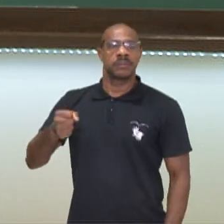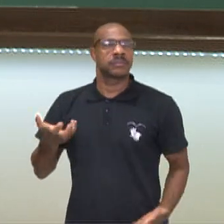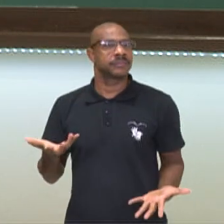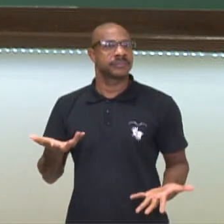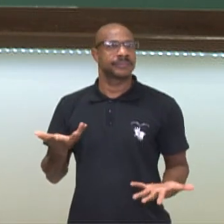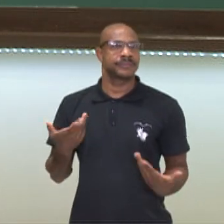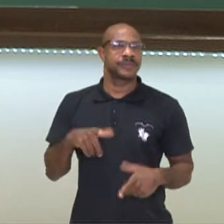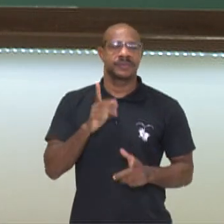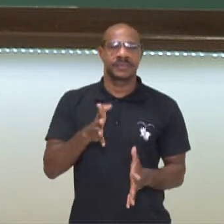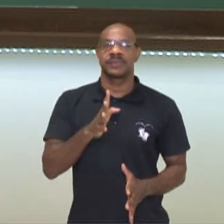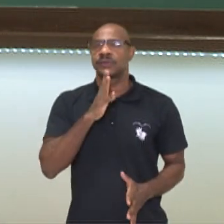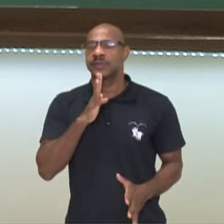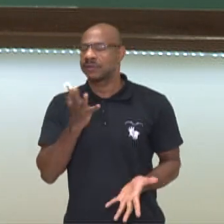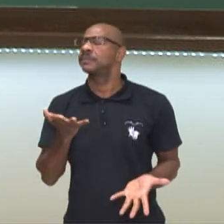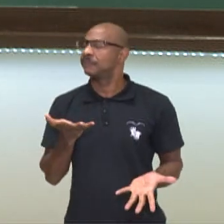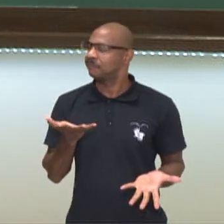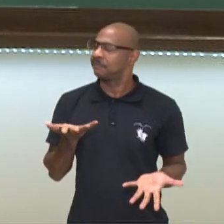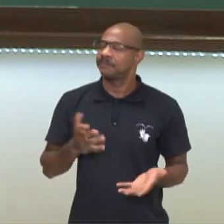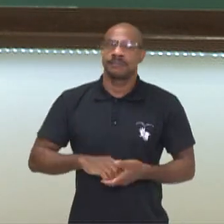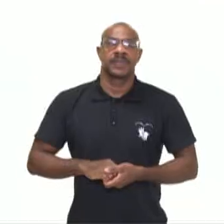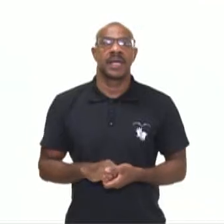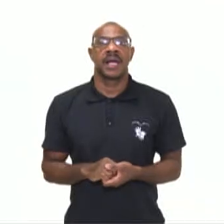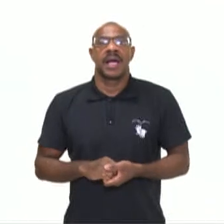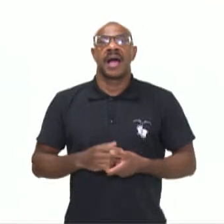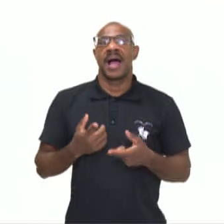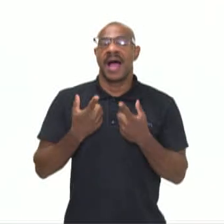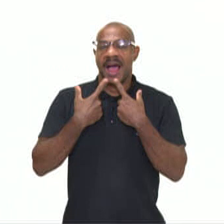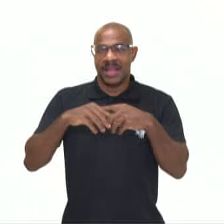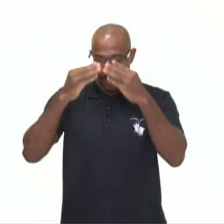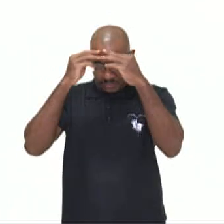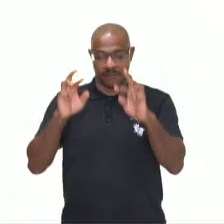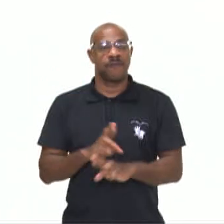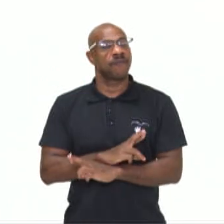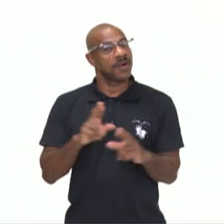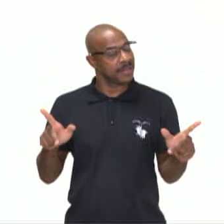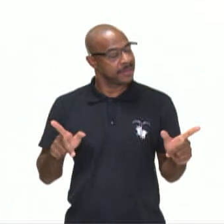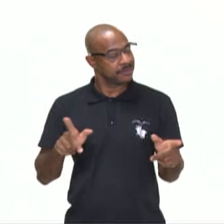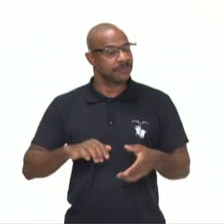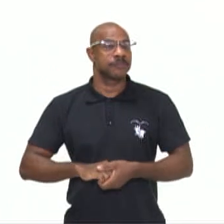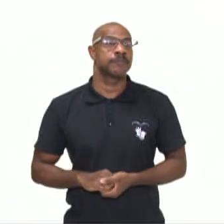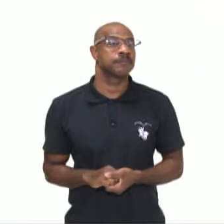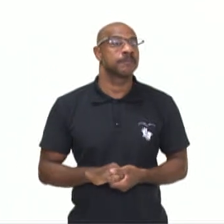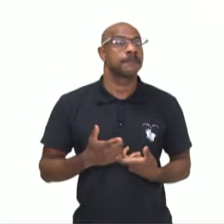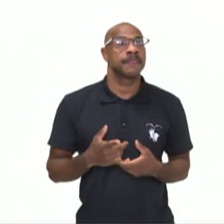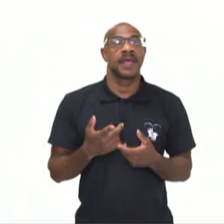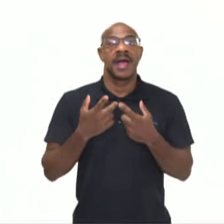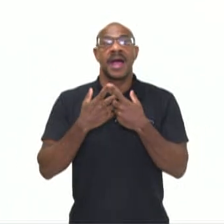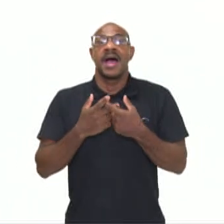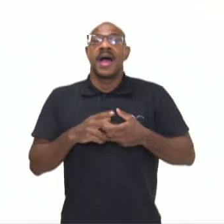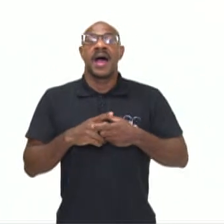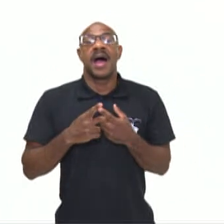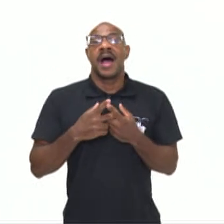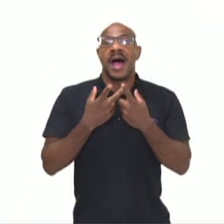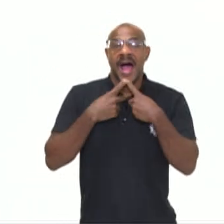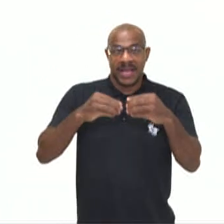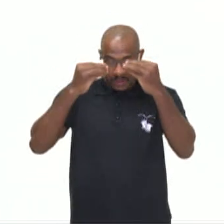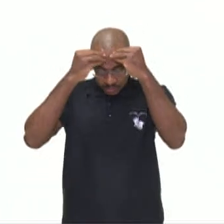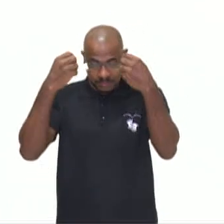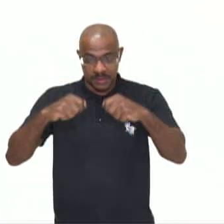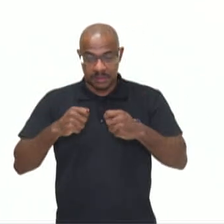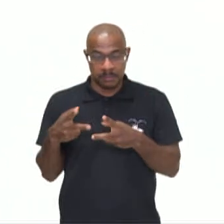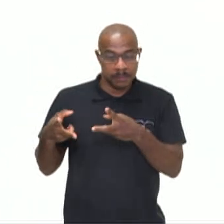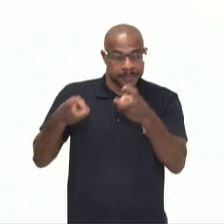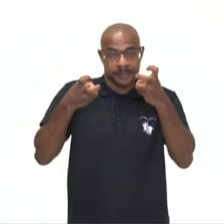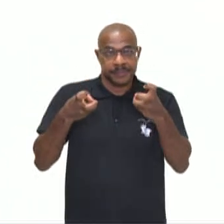Então, a linguagem é diferente. A linguagem deve ser observada atentamente, moçada, pois o conteúdo deve